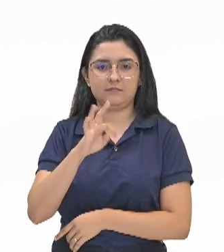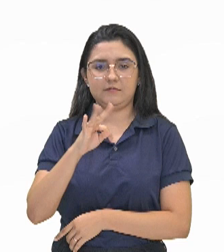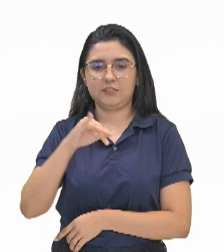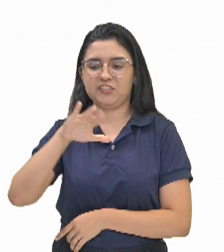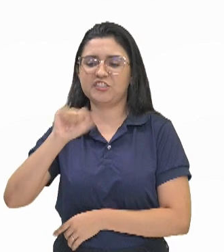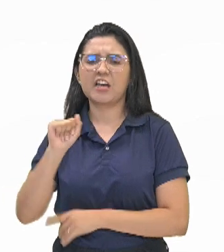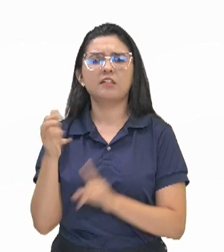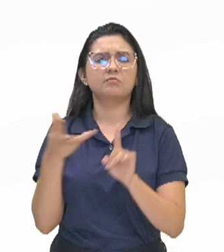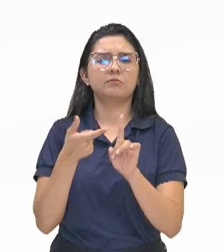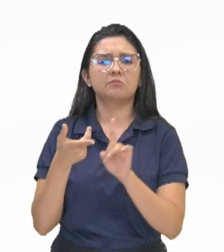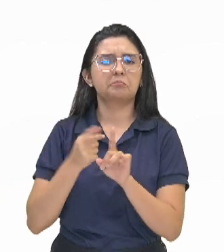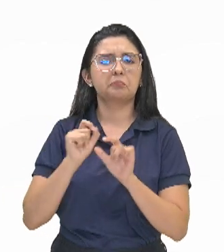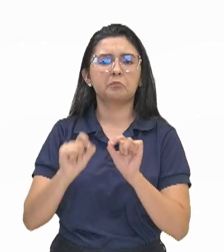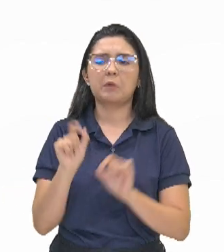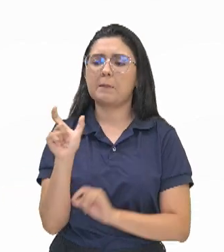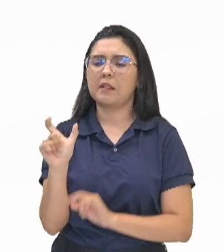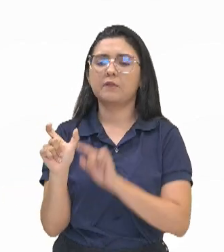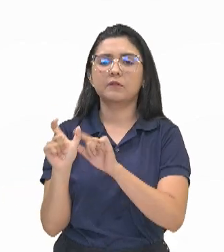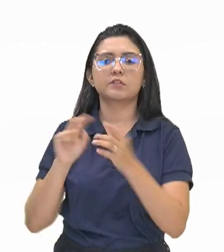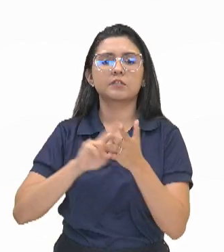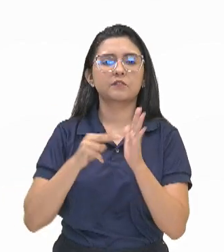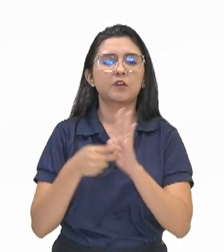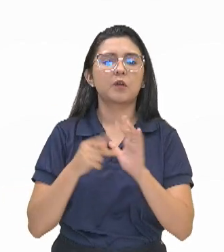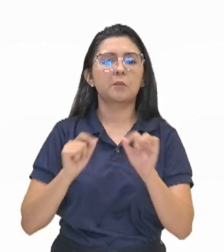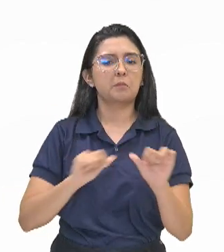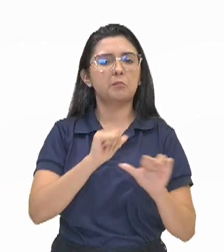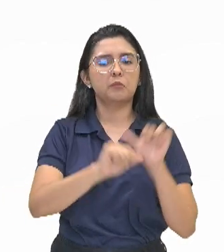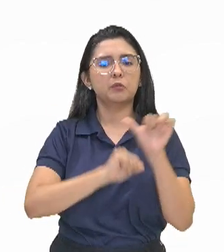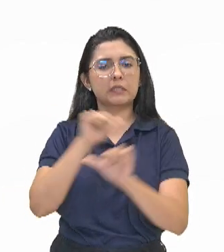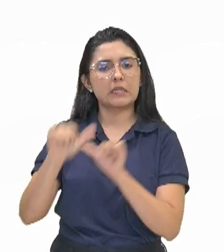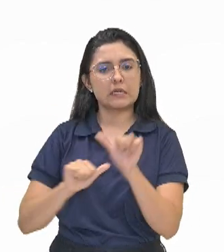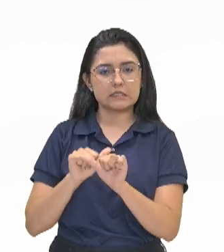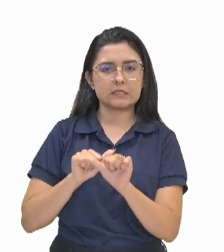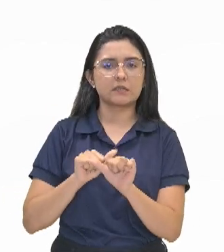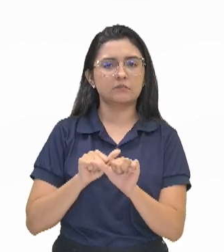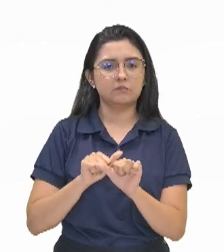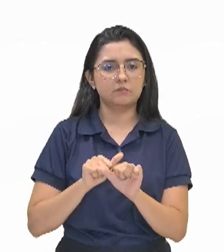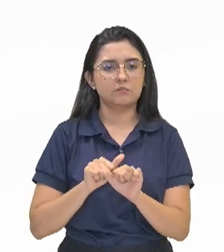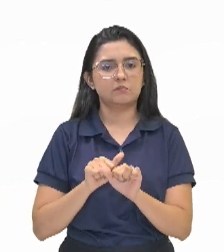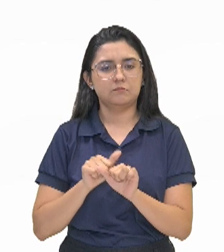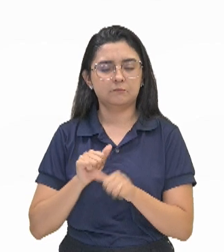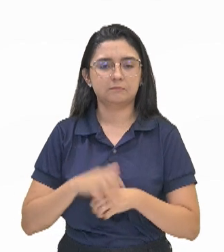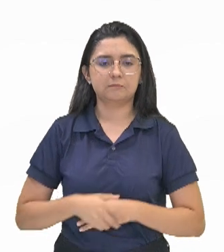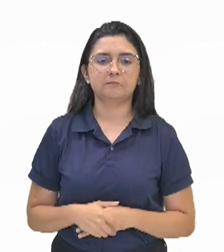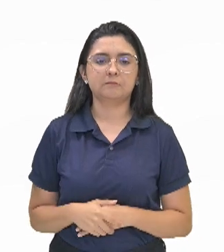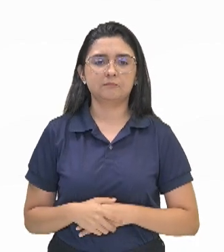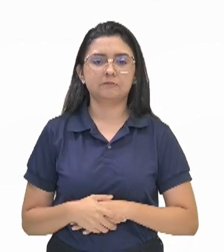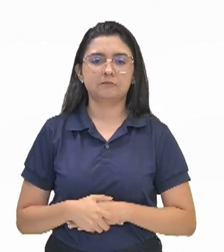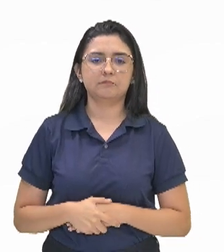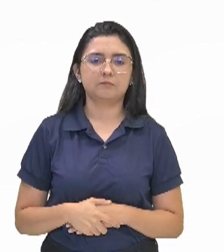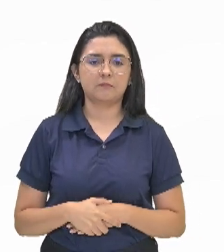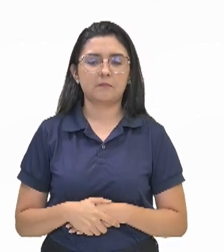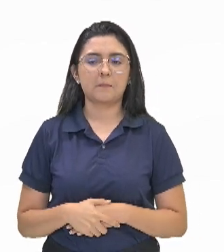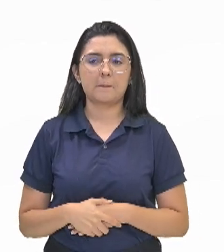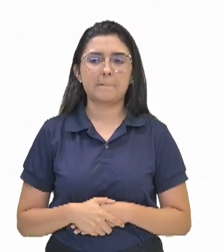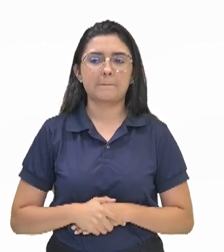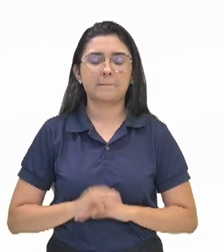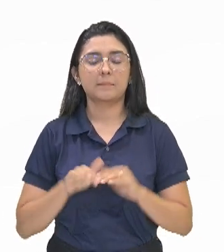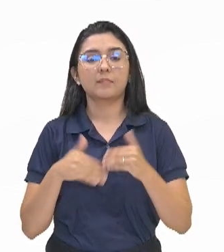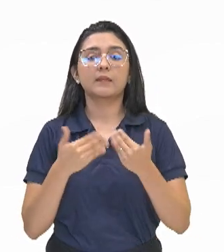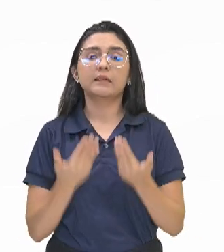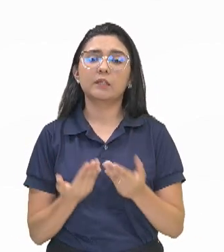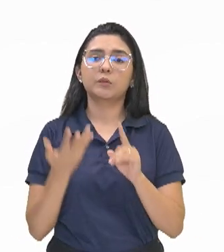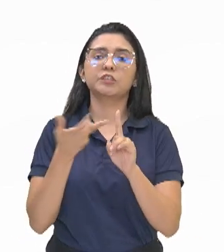palavra dialética, né, quer dizer mudança, transformação, movimento. Então, a